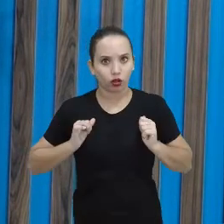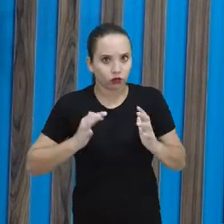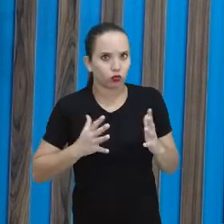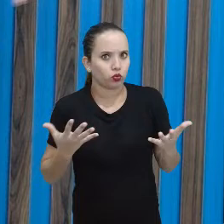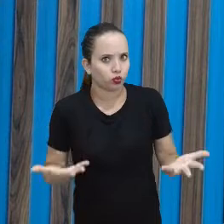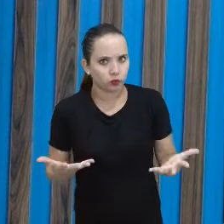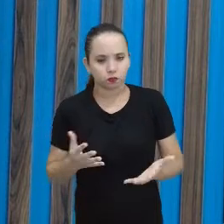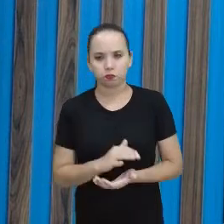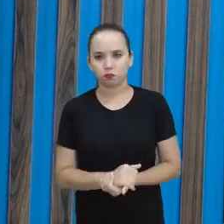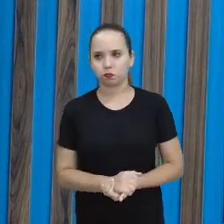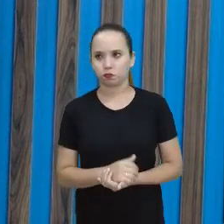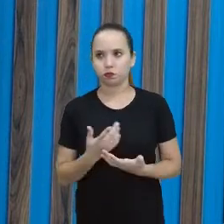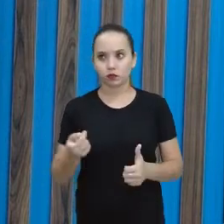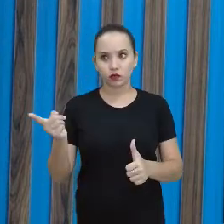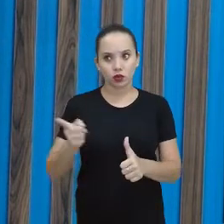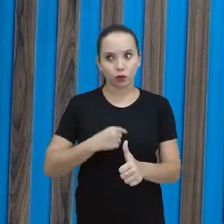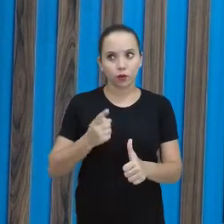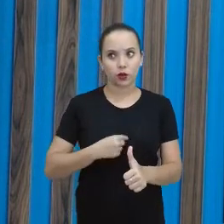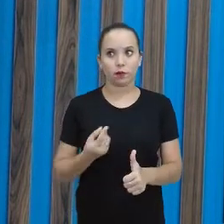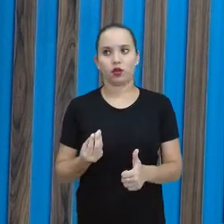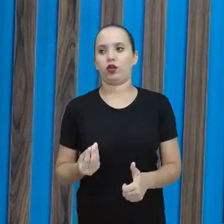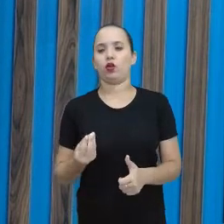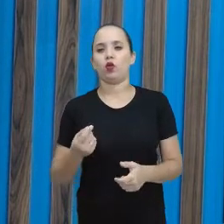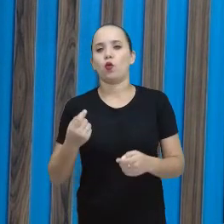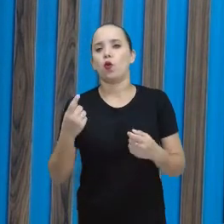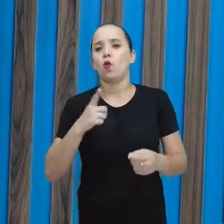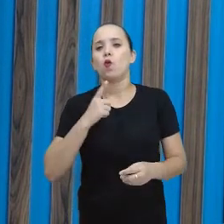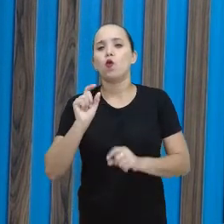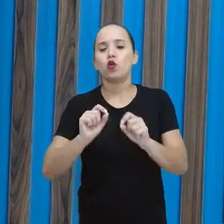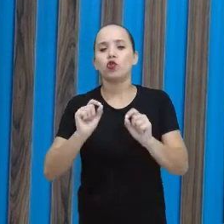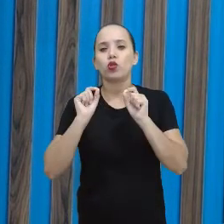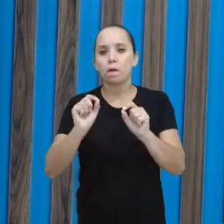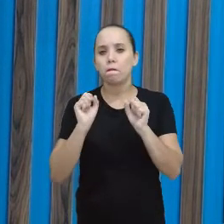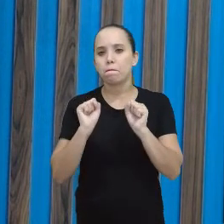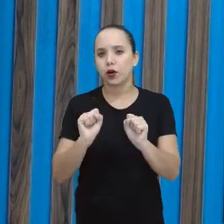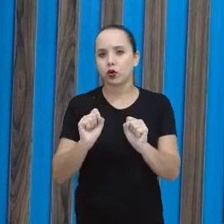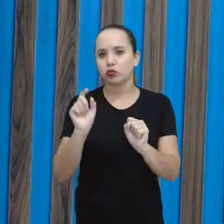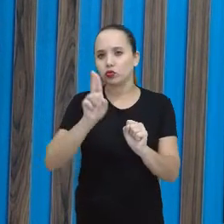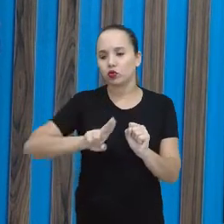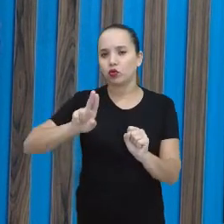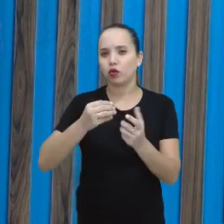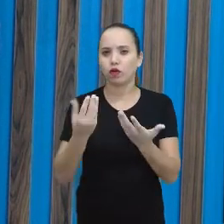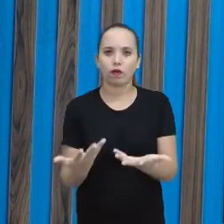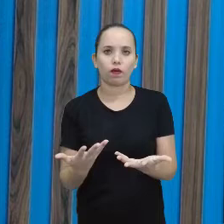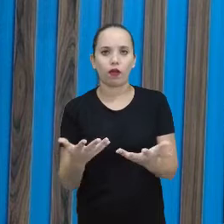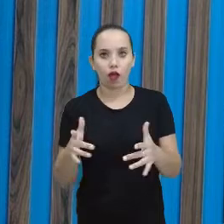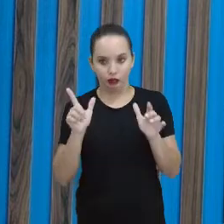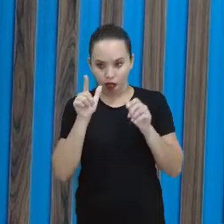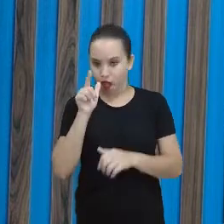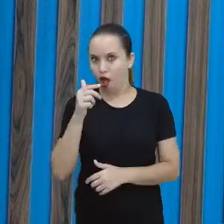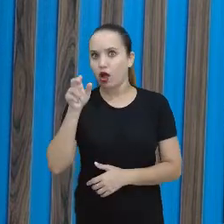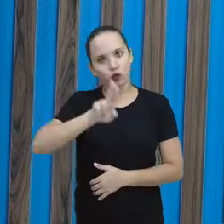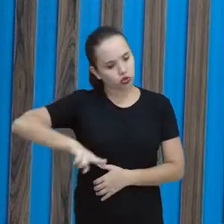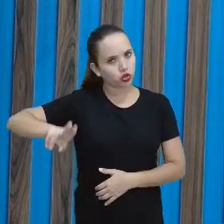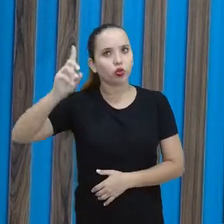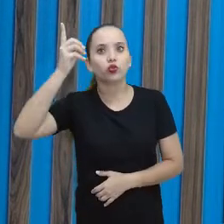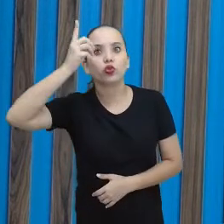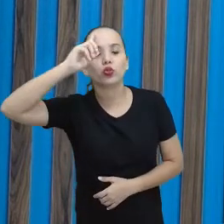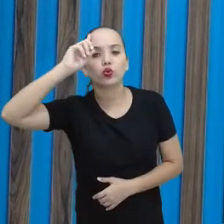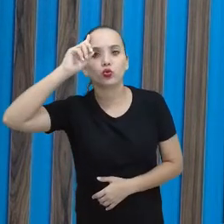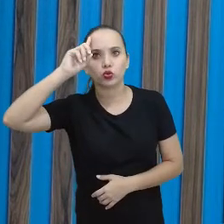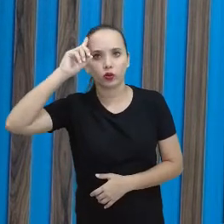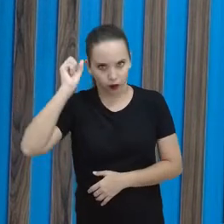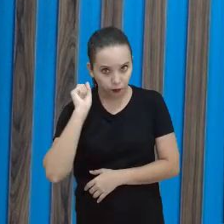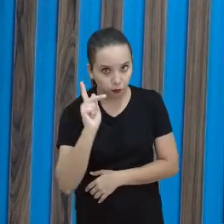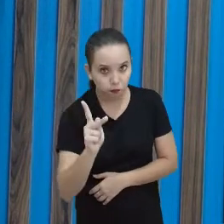aí? Primeiro, gente, o que a gente tem nas nossas mãos é a água que a gente utiliza todos os dias no nosso